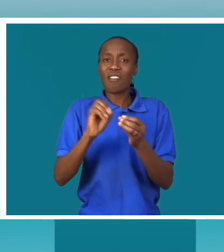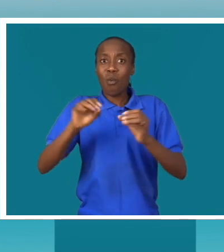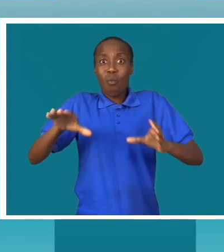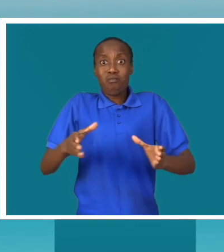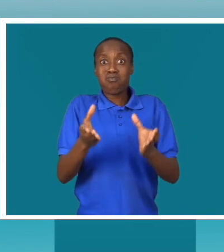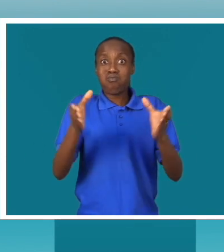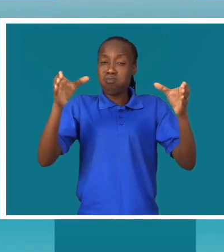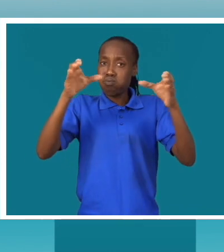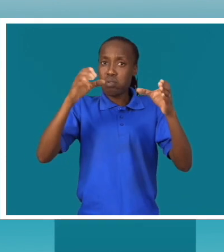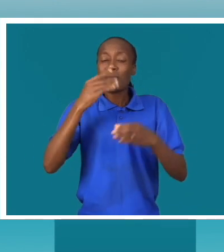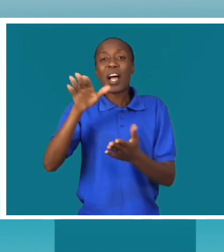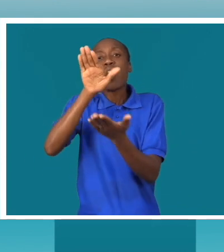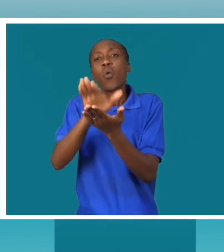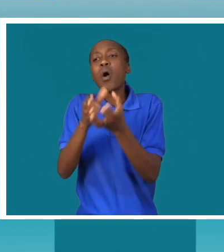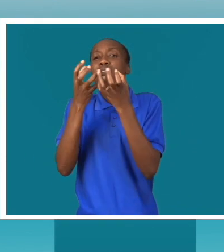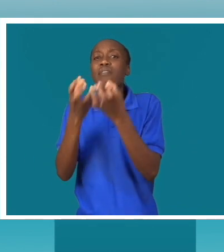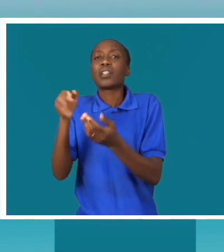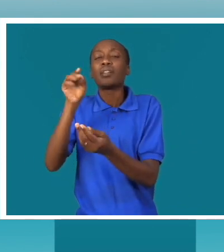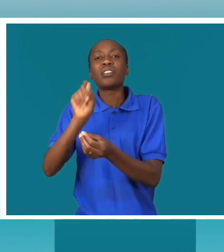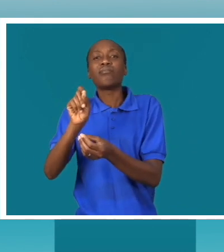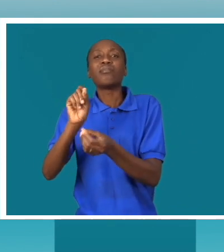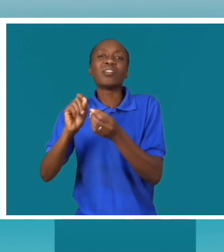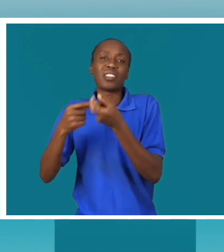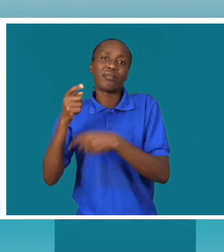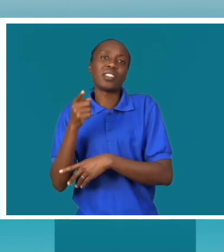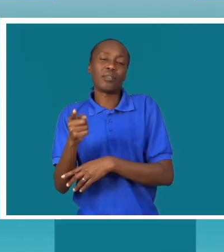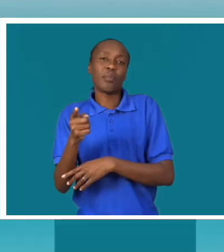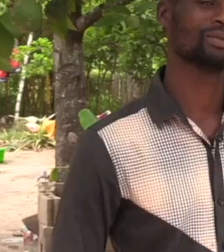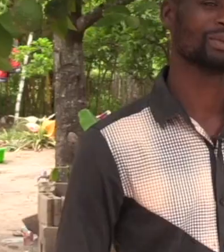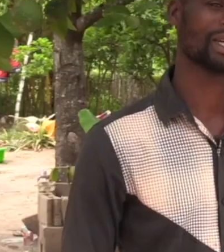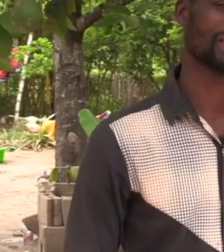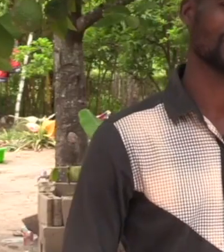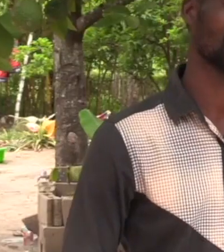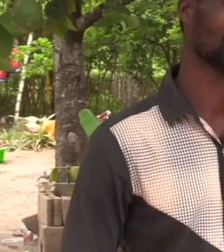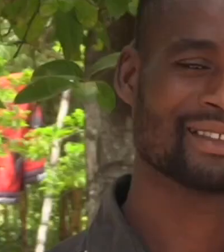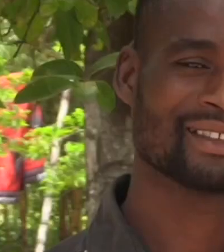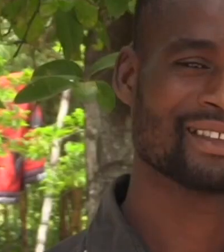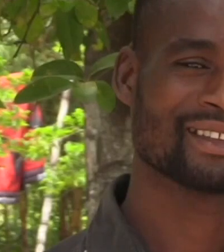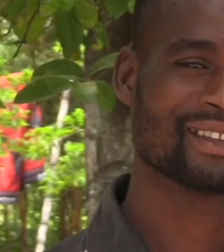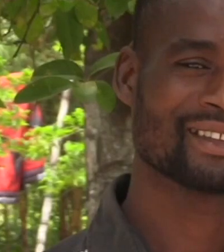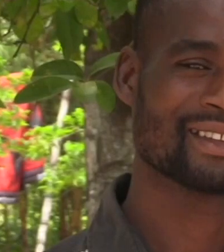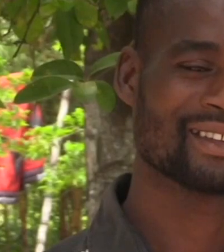e está com uma gaína. Eu vou fazer uma gaína. Eu vou fazer muito mais de uma gaína.